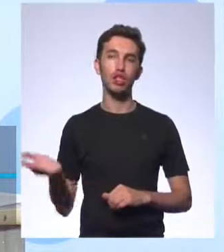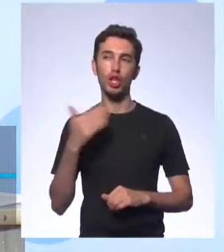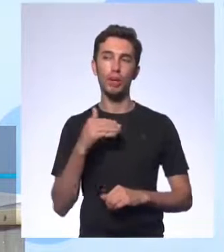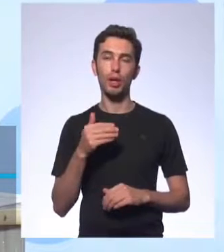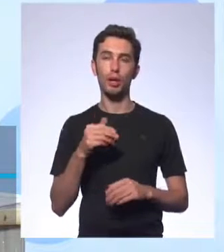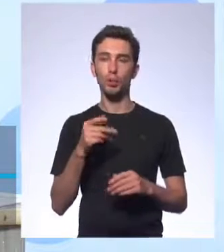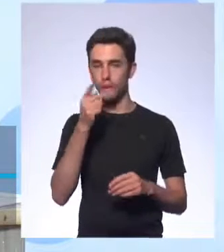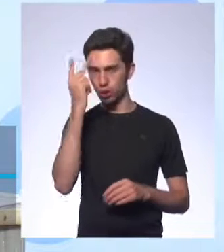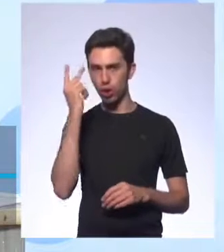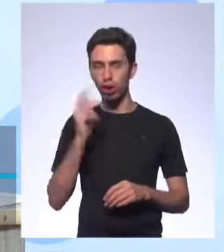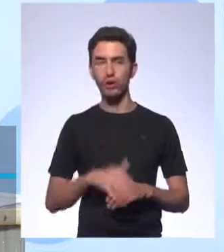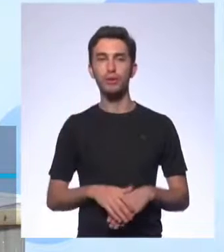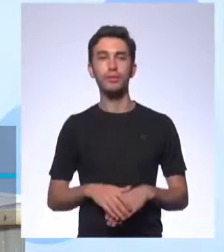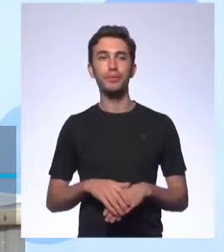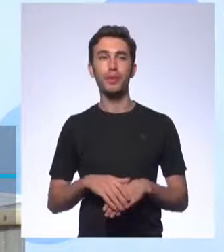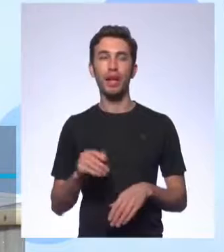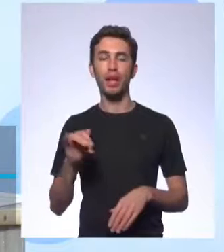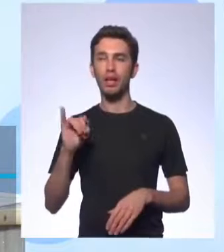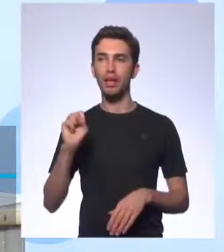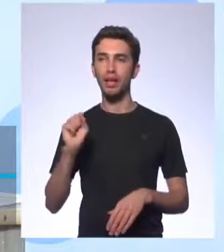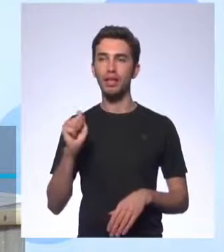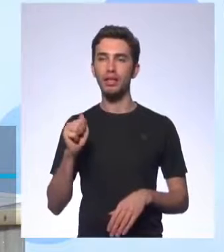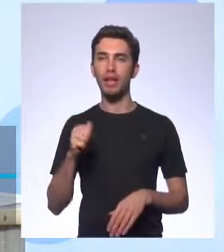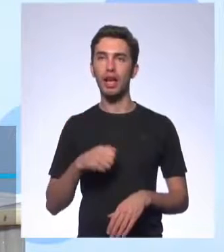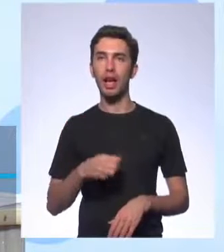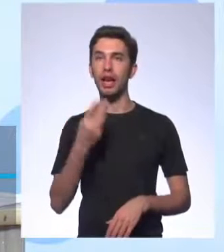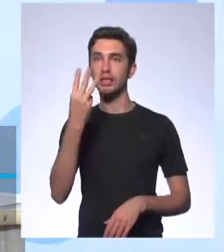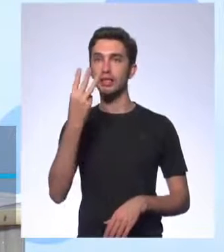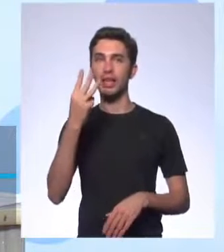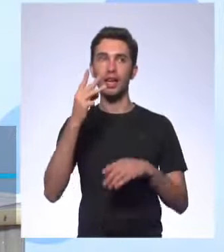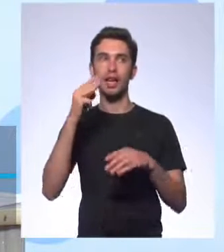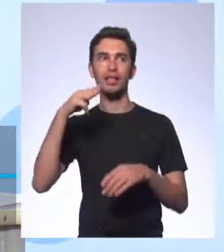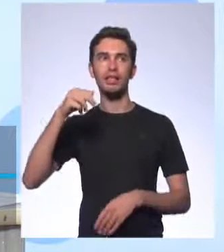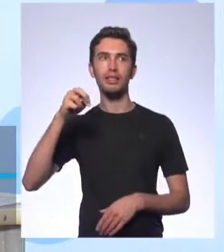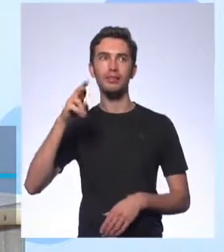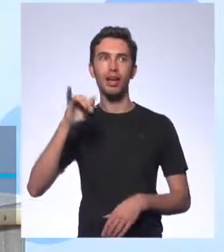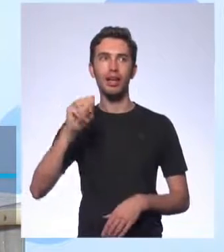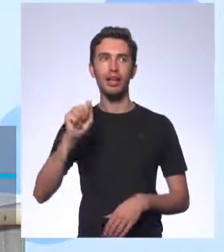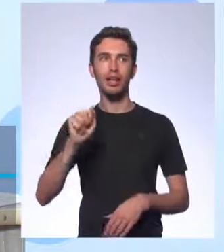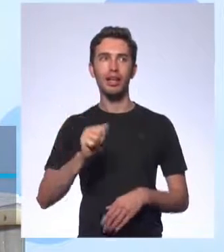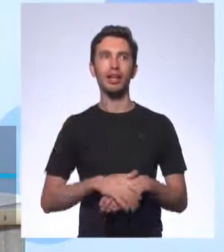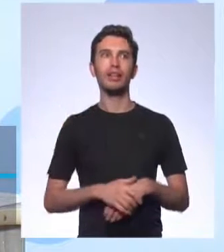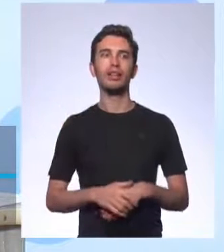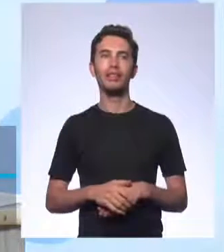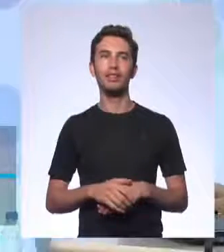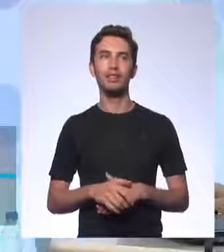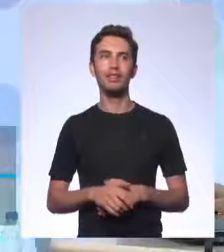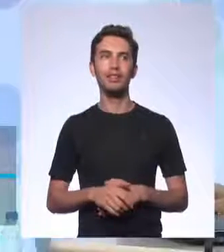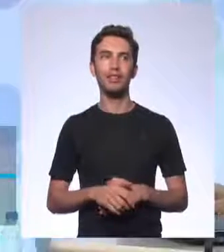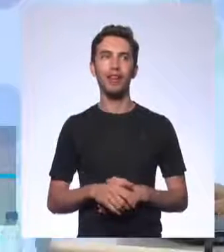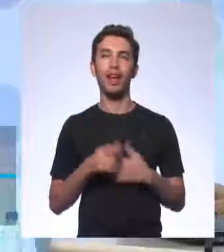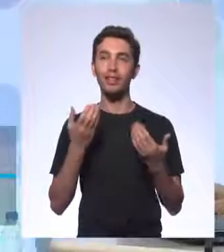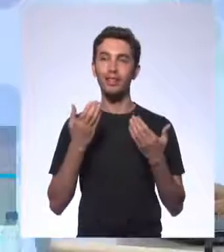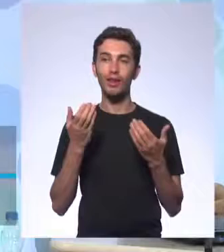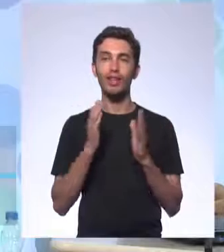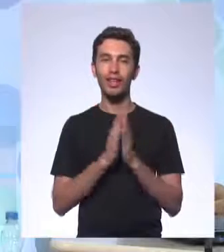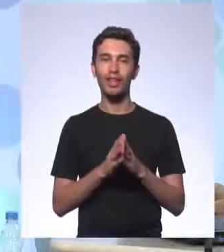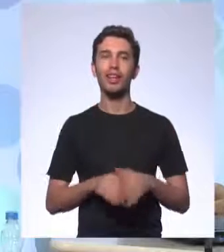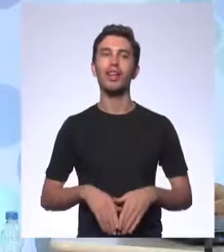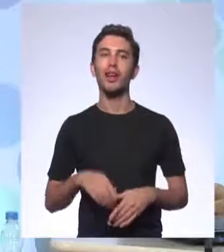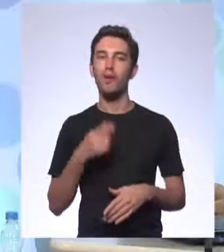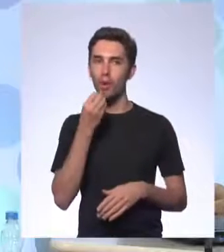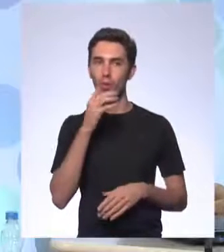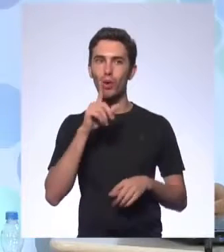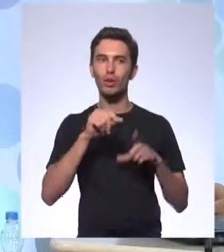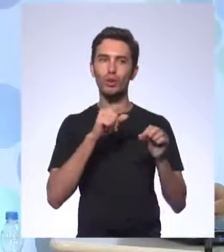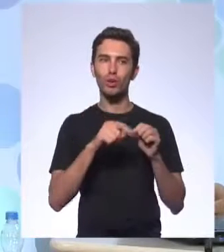pessoal. Aluna Isa Gonçalves, Três Marias, oba, Essa então, Tem José Claret. é essa que eu queria. As Três Marias é uma boa Hortolândia. escolha.